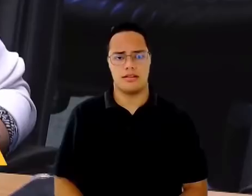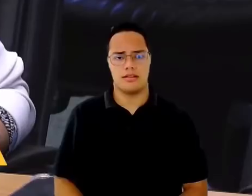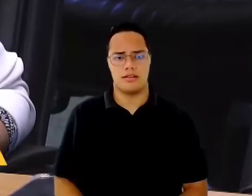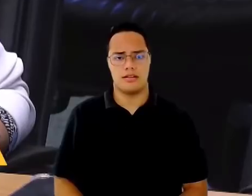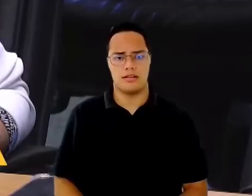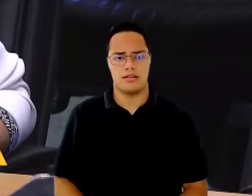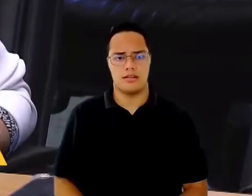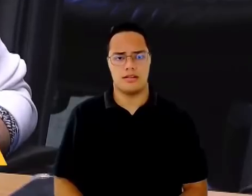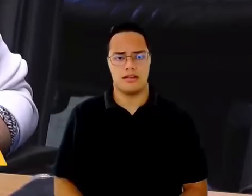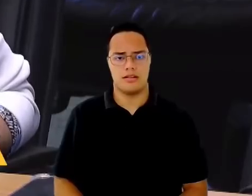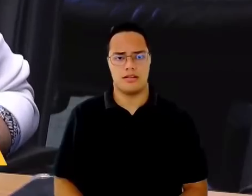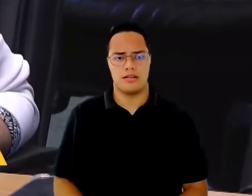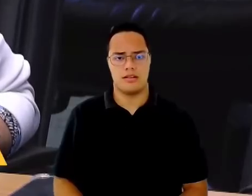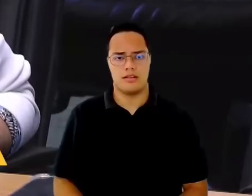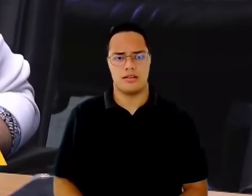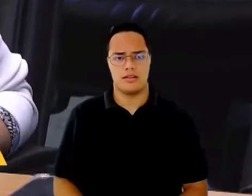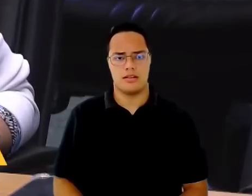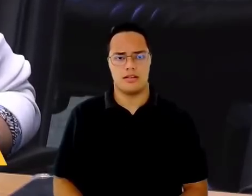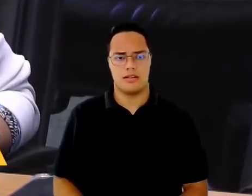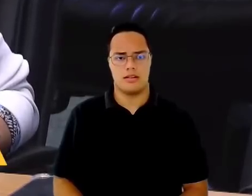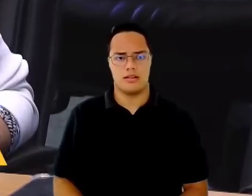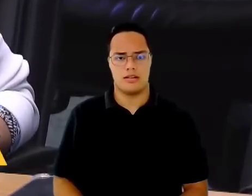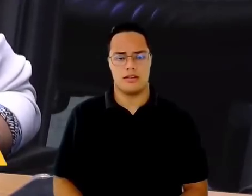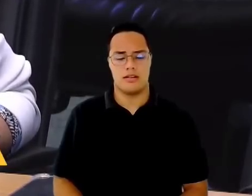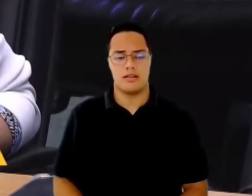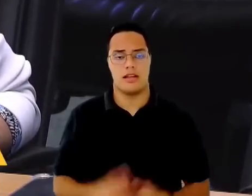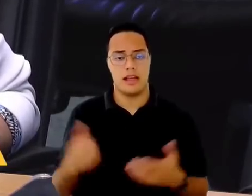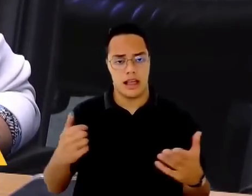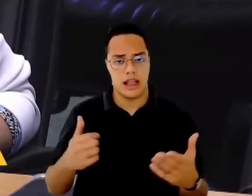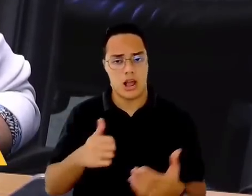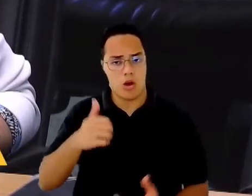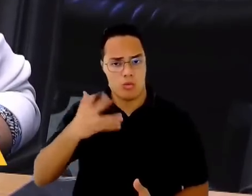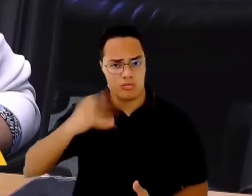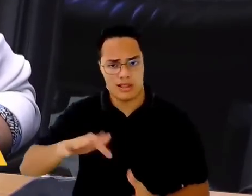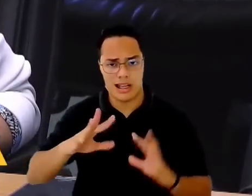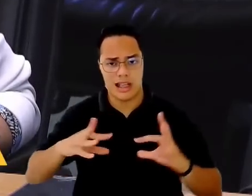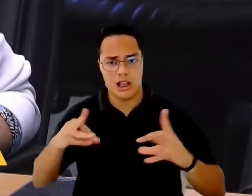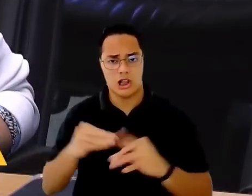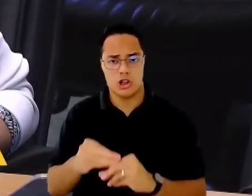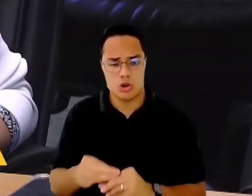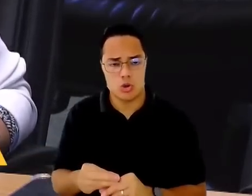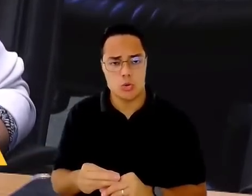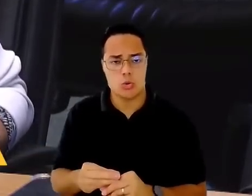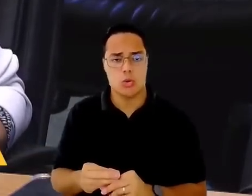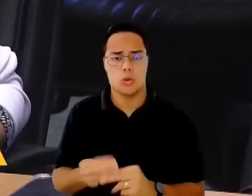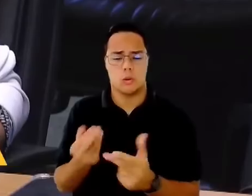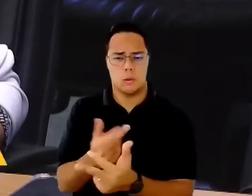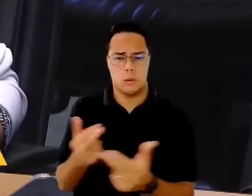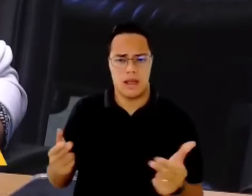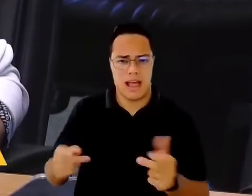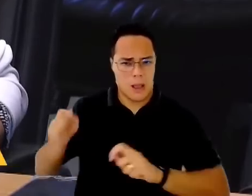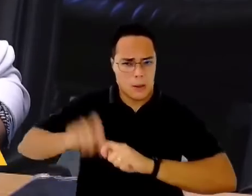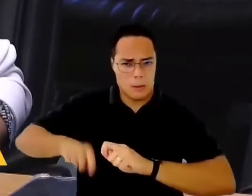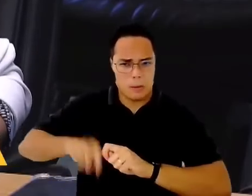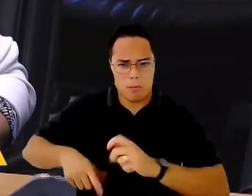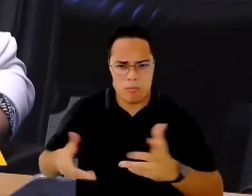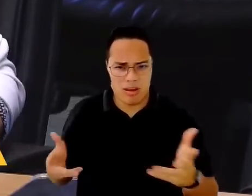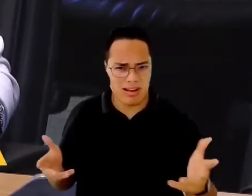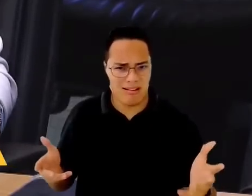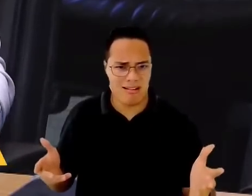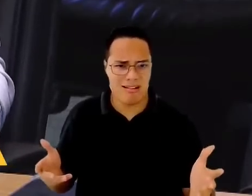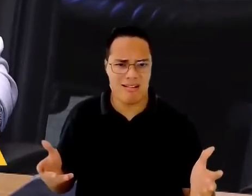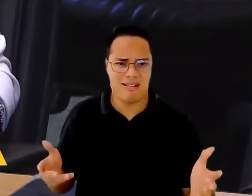com a sexualização das nossas crianças muitas vezes a menospreza a